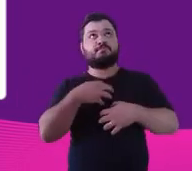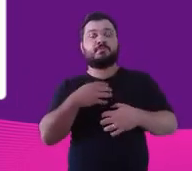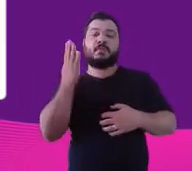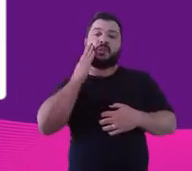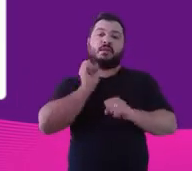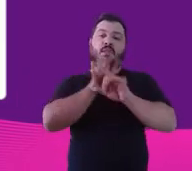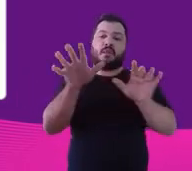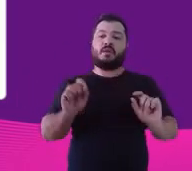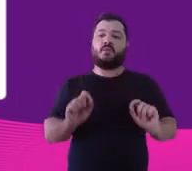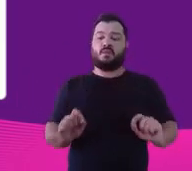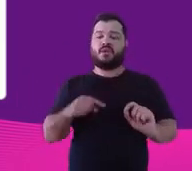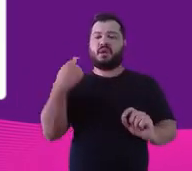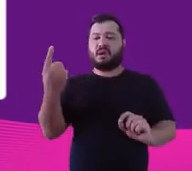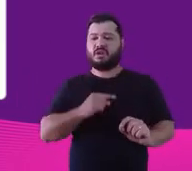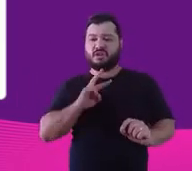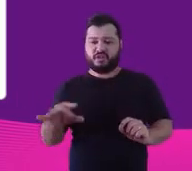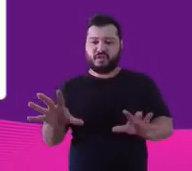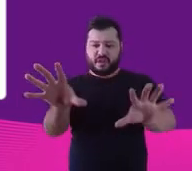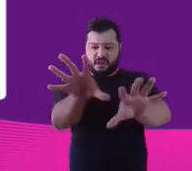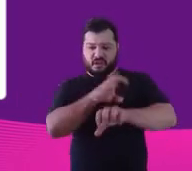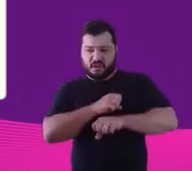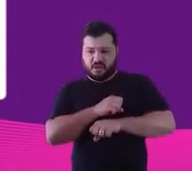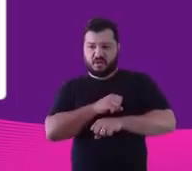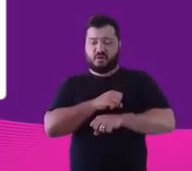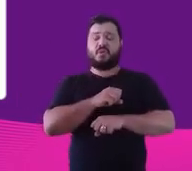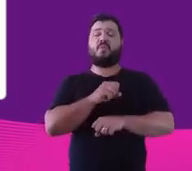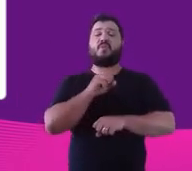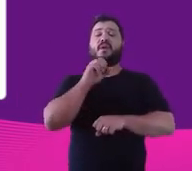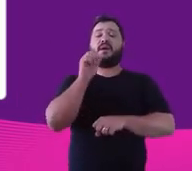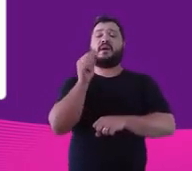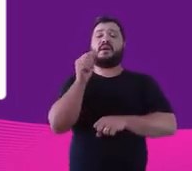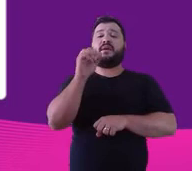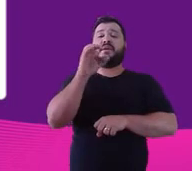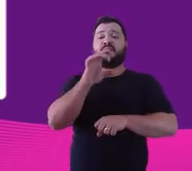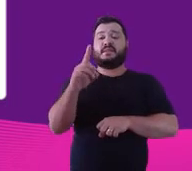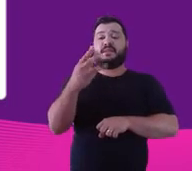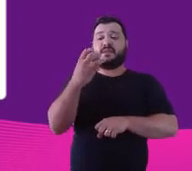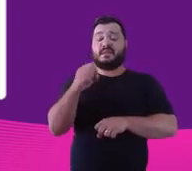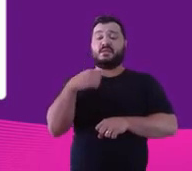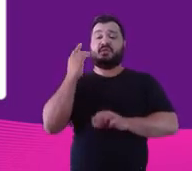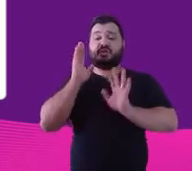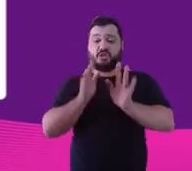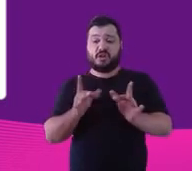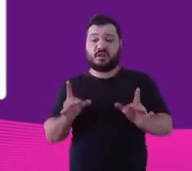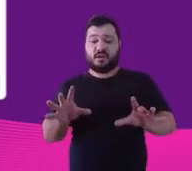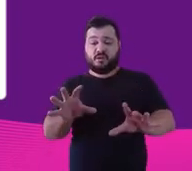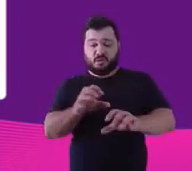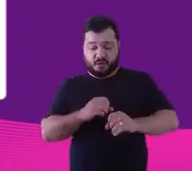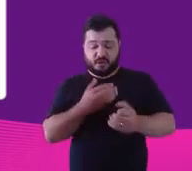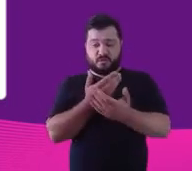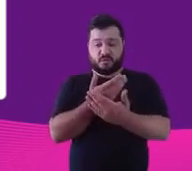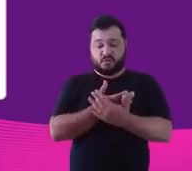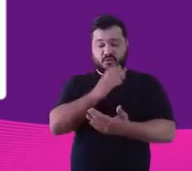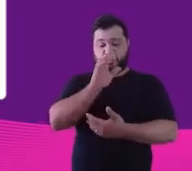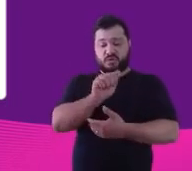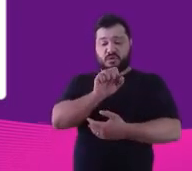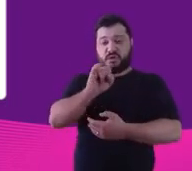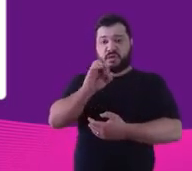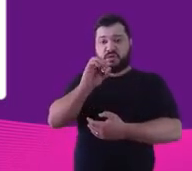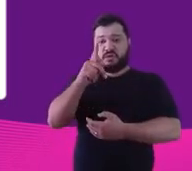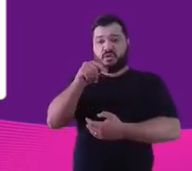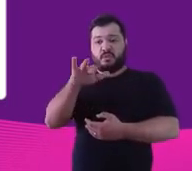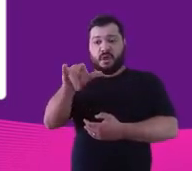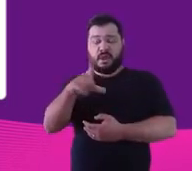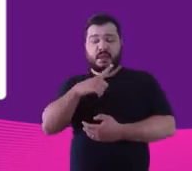Clara é que vai em corporal o antes e de 38 ele já está incorporado à parte do que a sua própria e aos